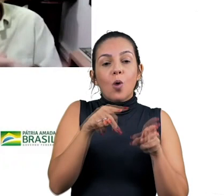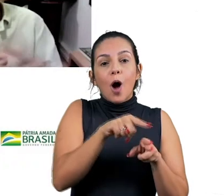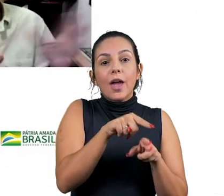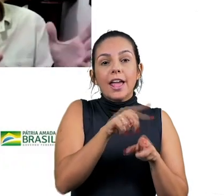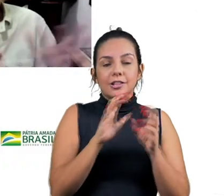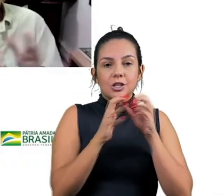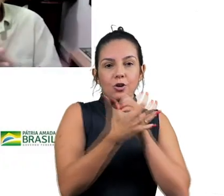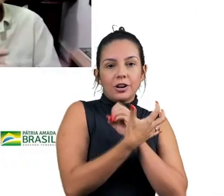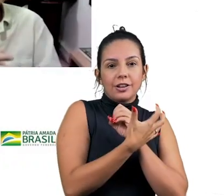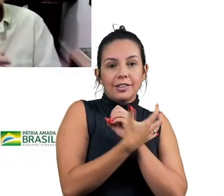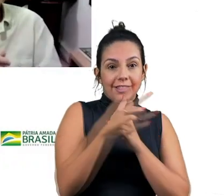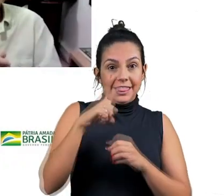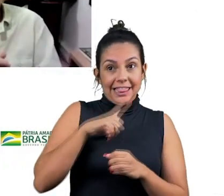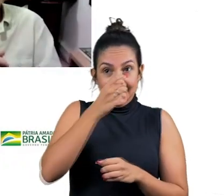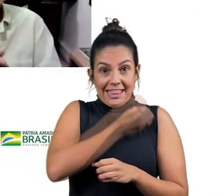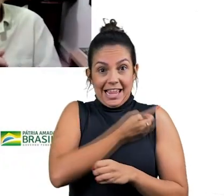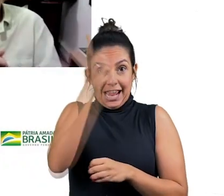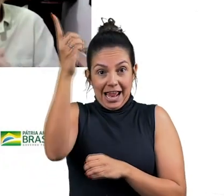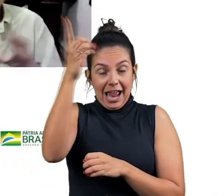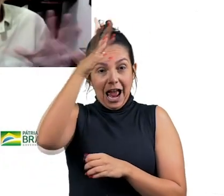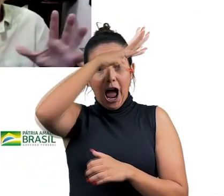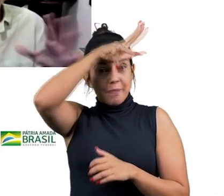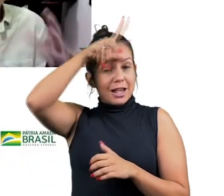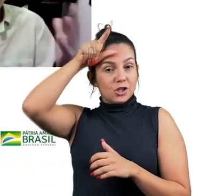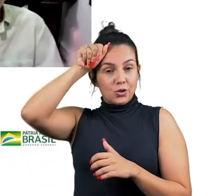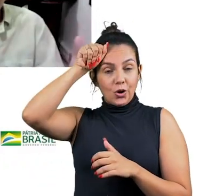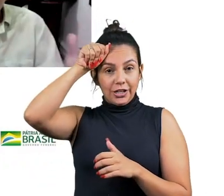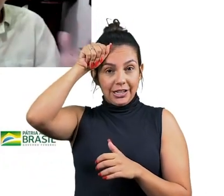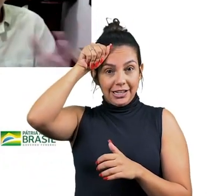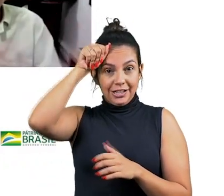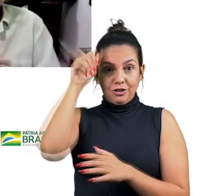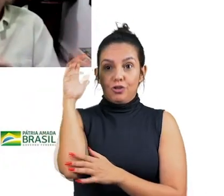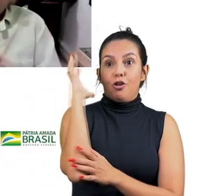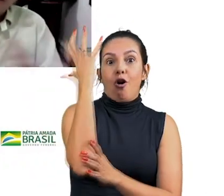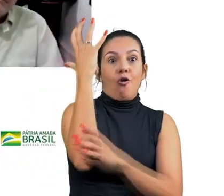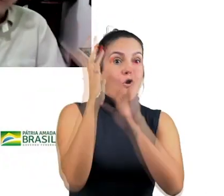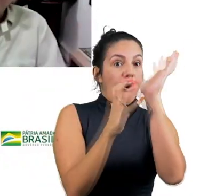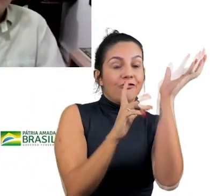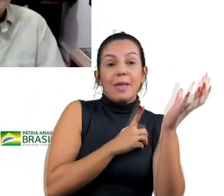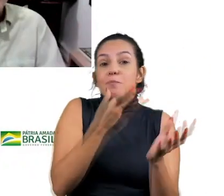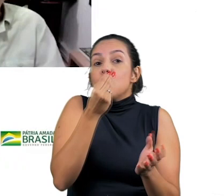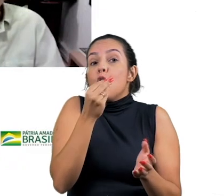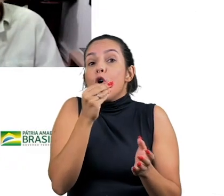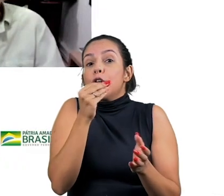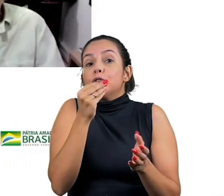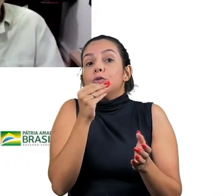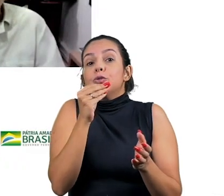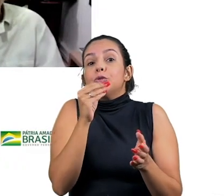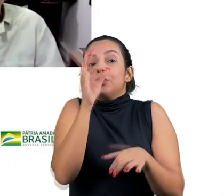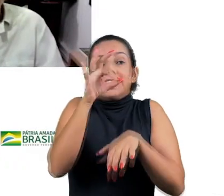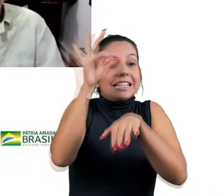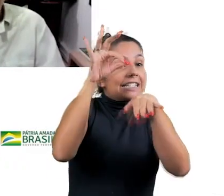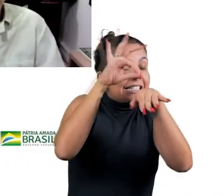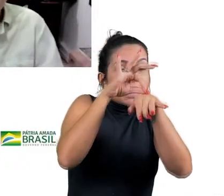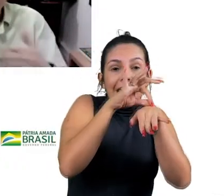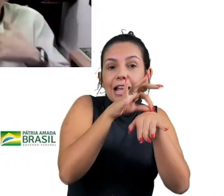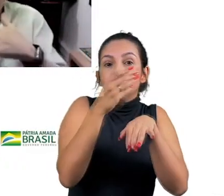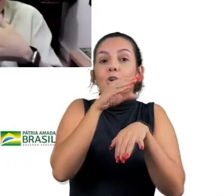coronavírus existem na Amazônia, na fauna da Amazônia, ninguém mais